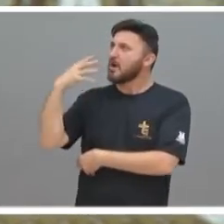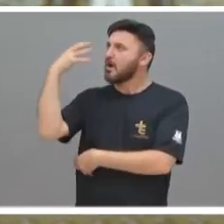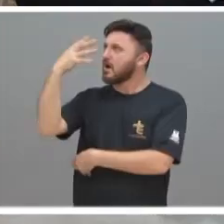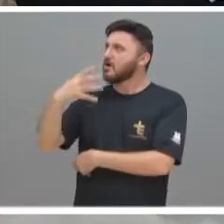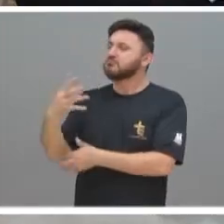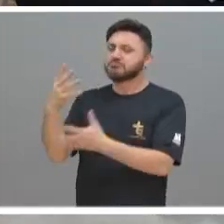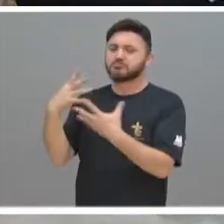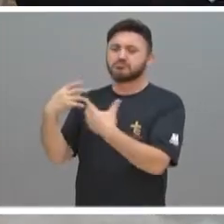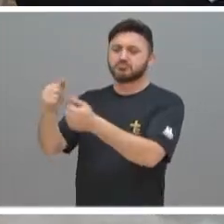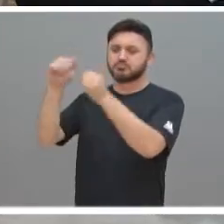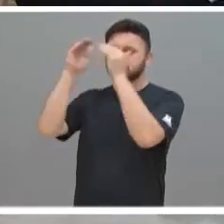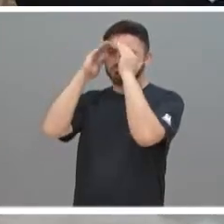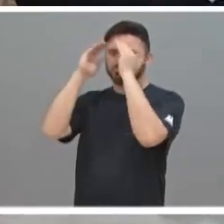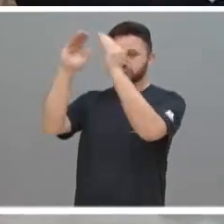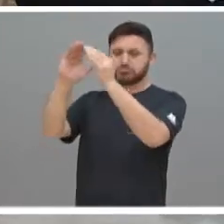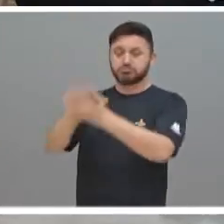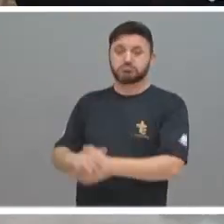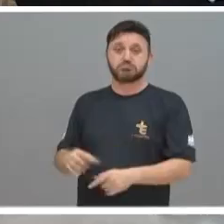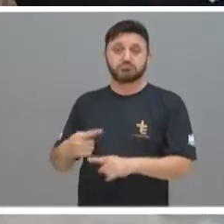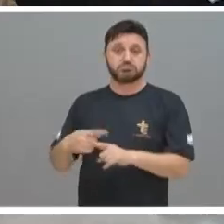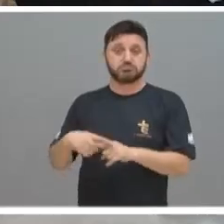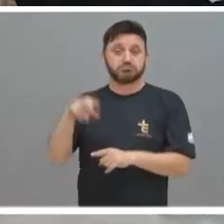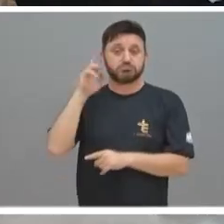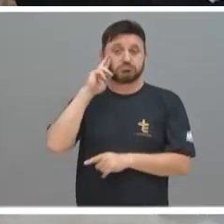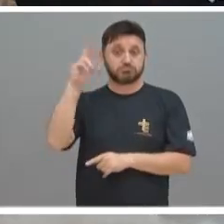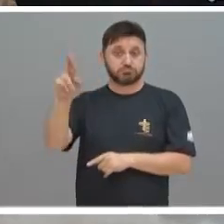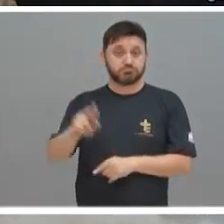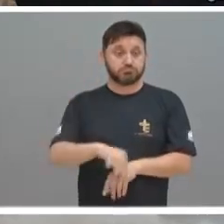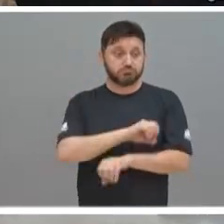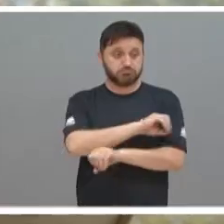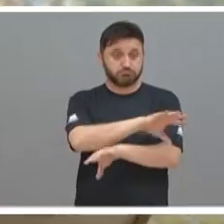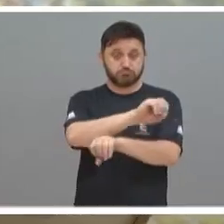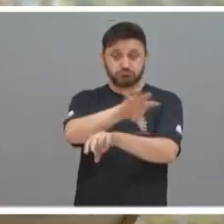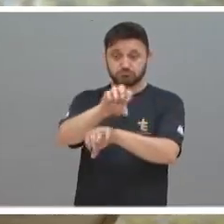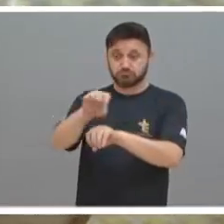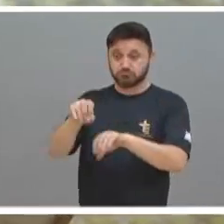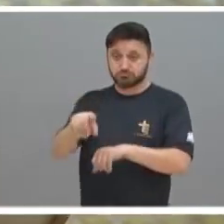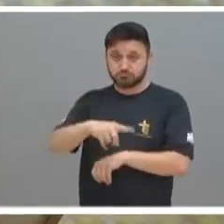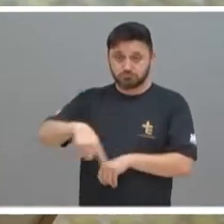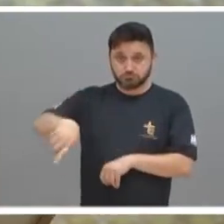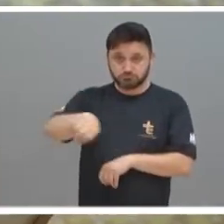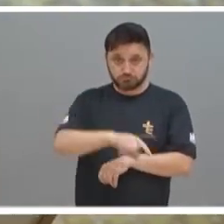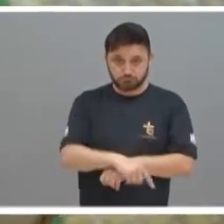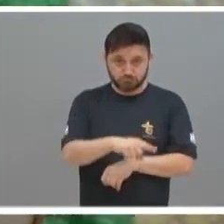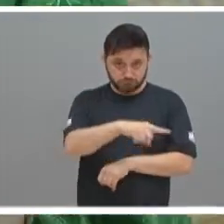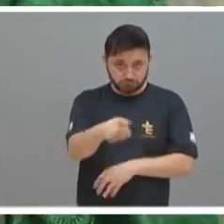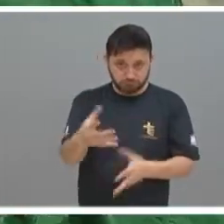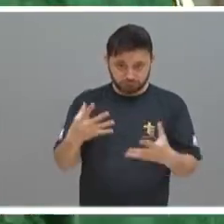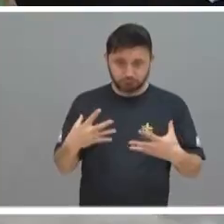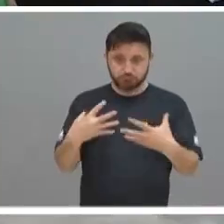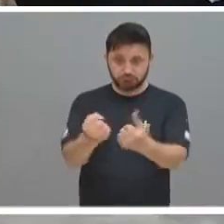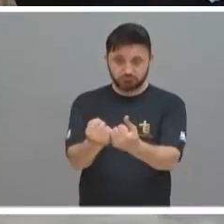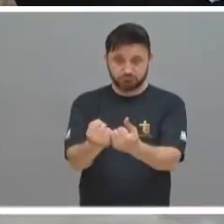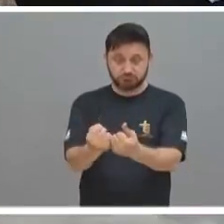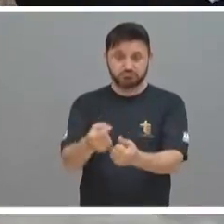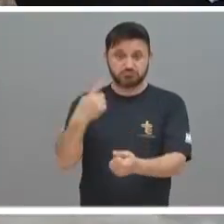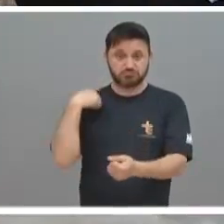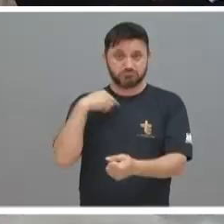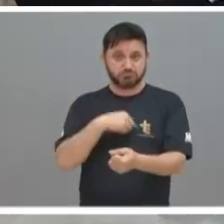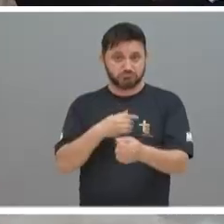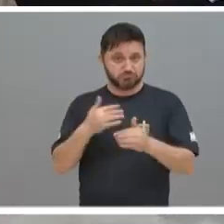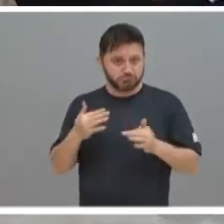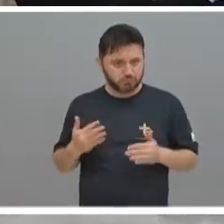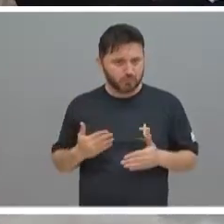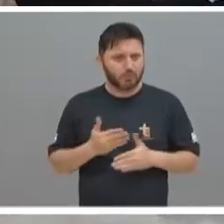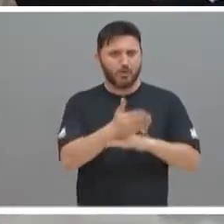O Senhor abre os nossos ouvidos, será que vamos adiante? Será que vamos seguir nosso mestre